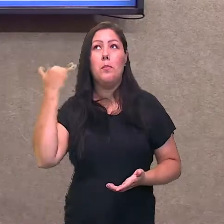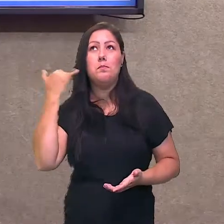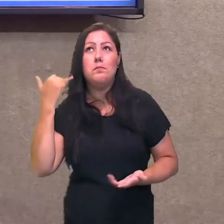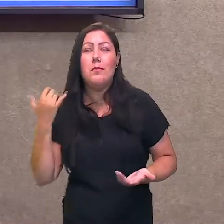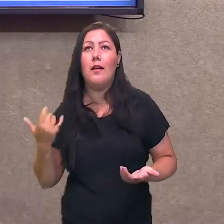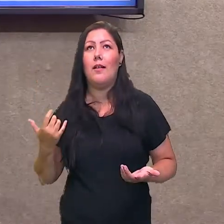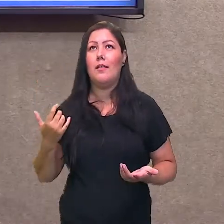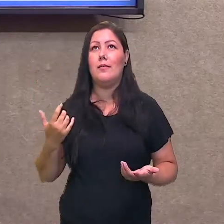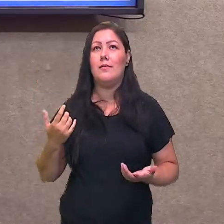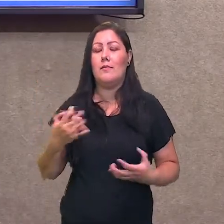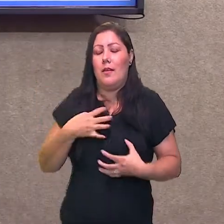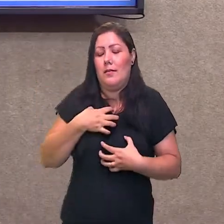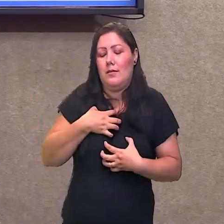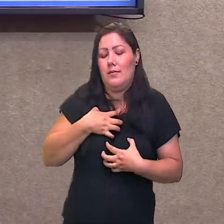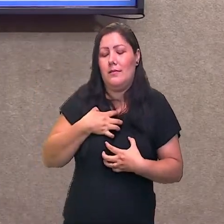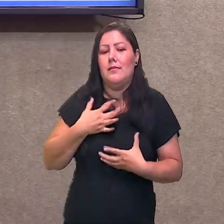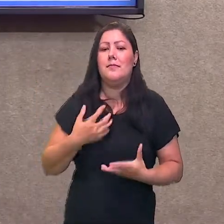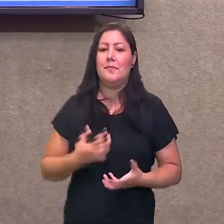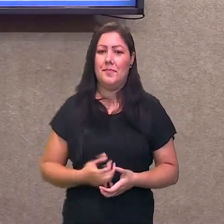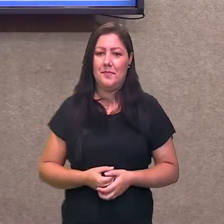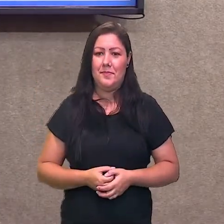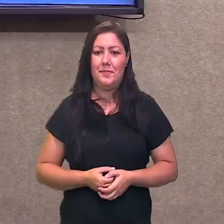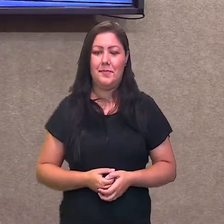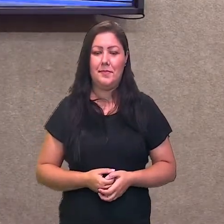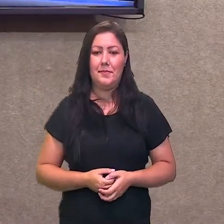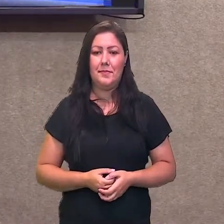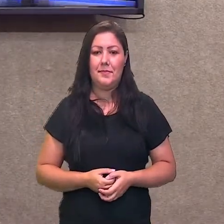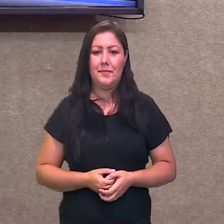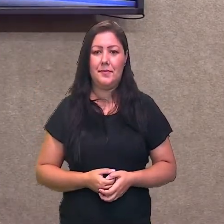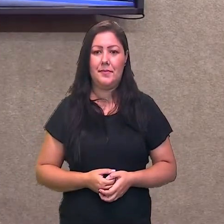sentir. Não é verdade?